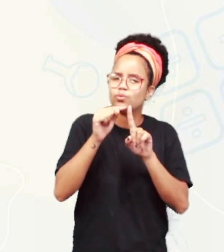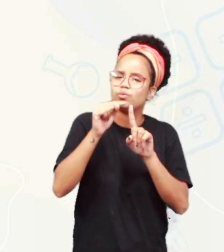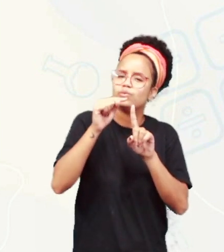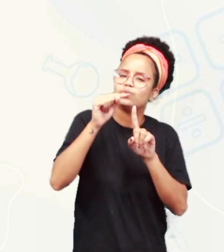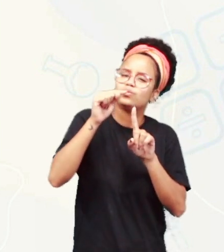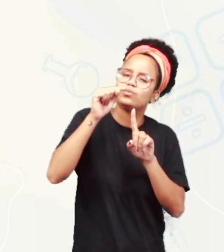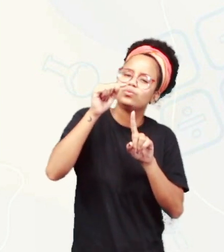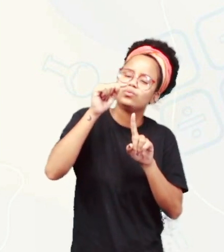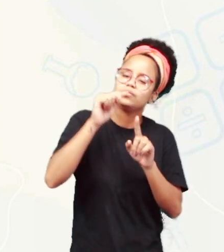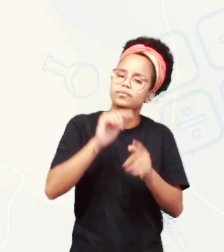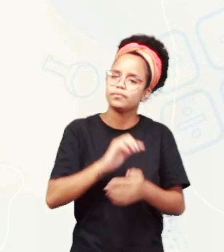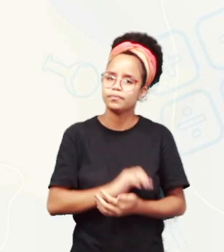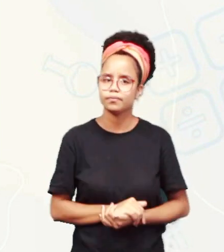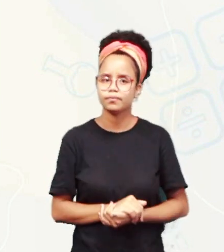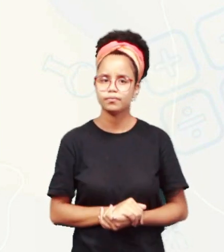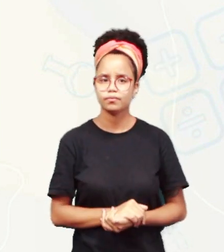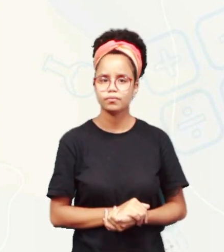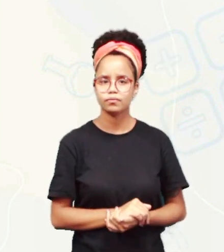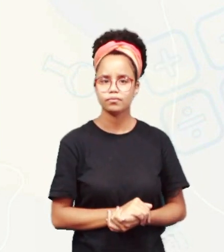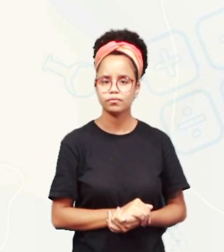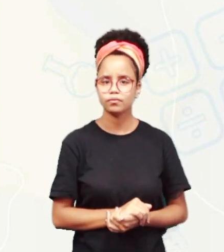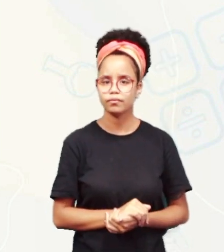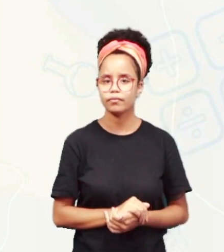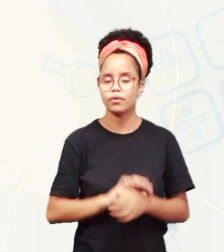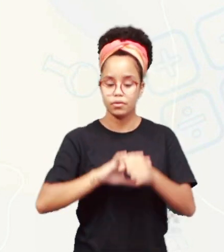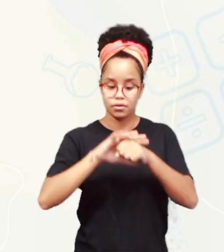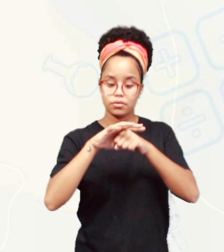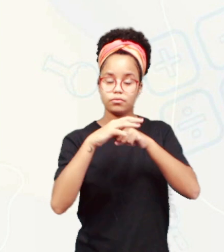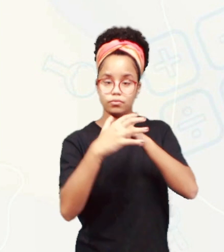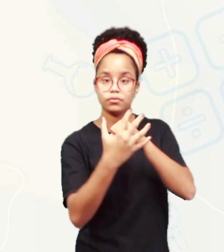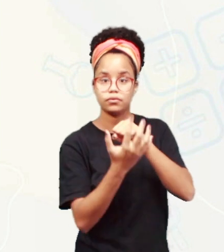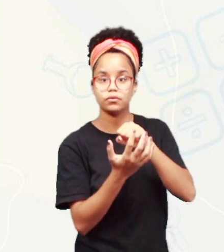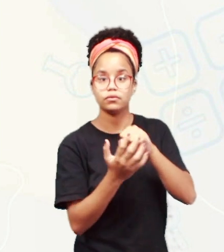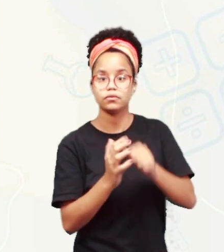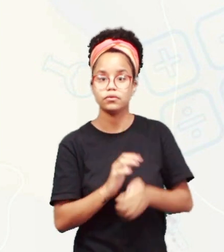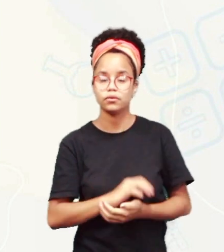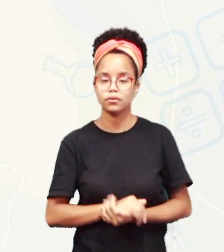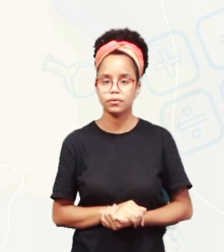da e da Atmosfera